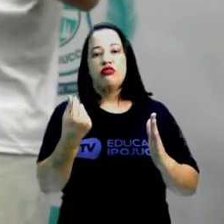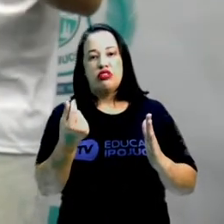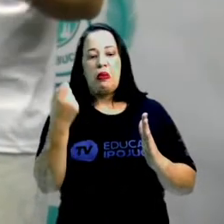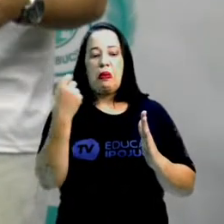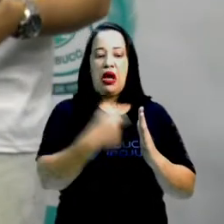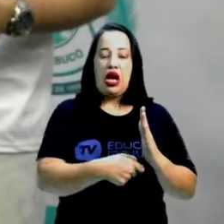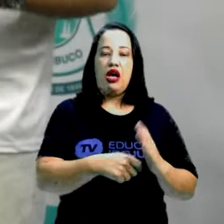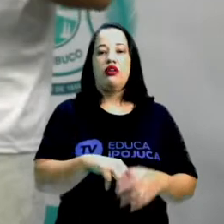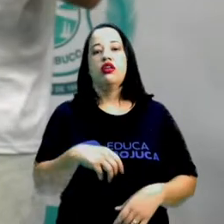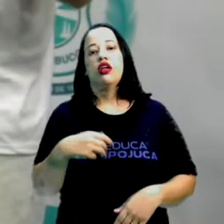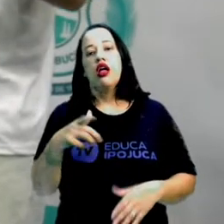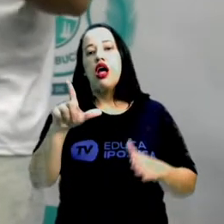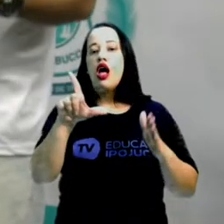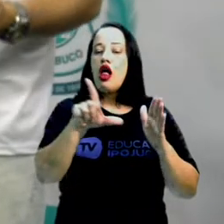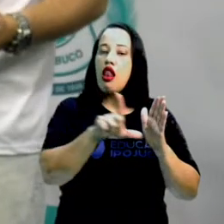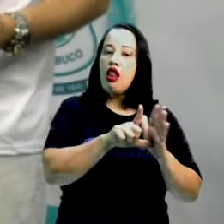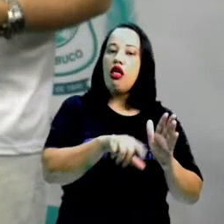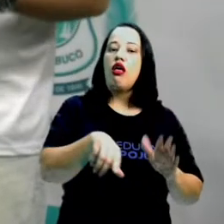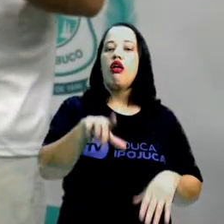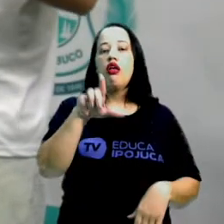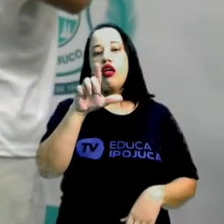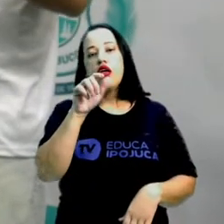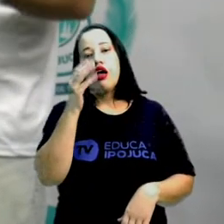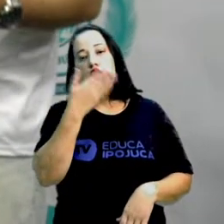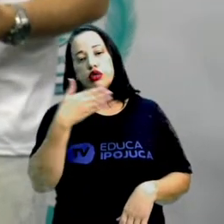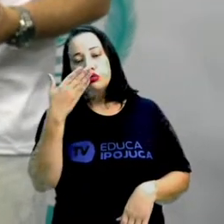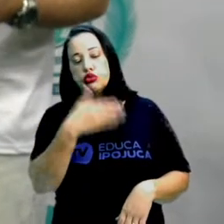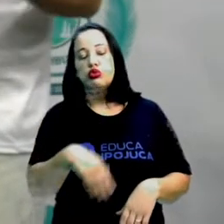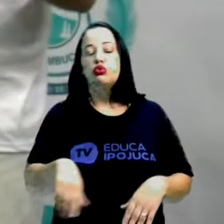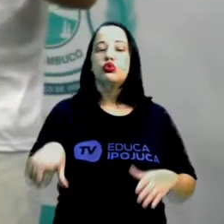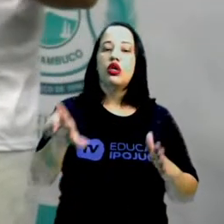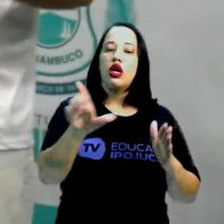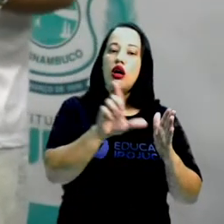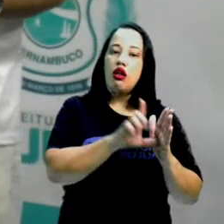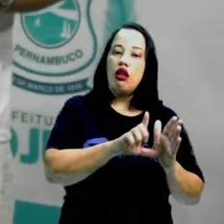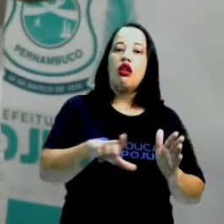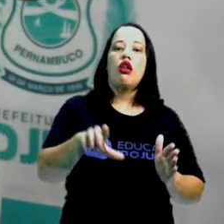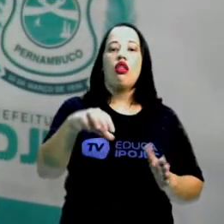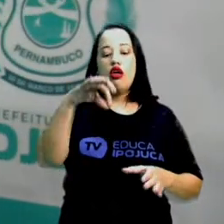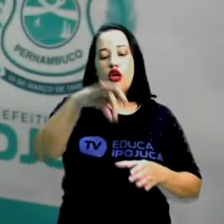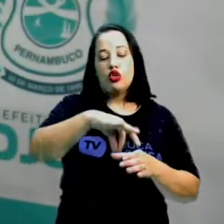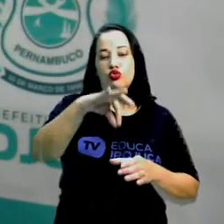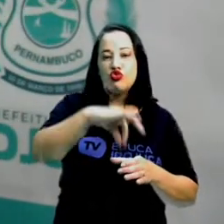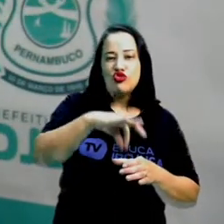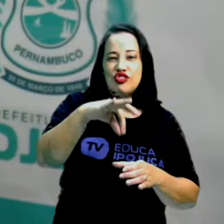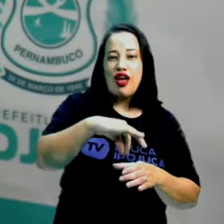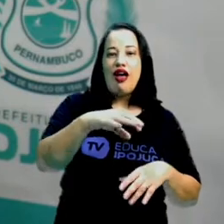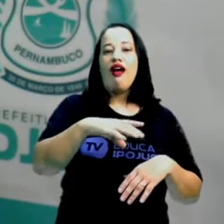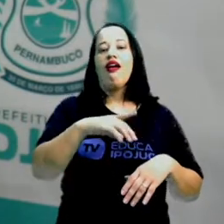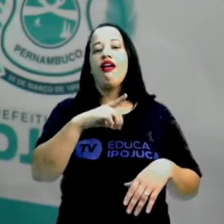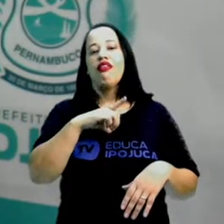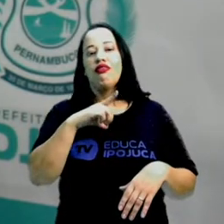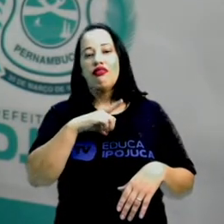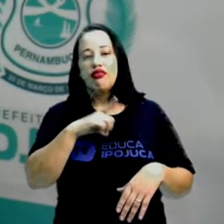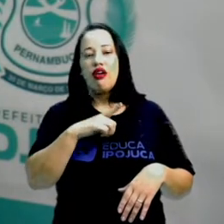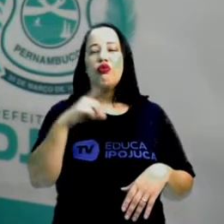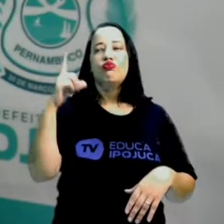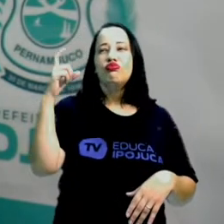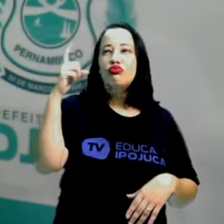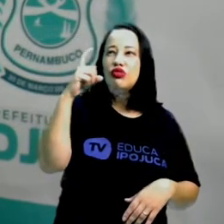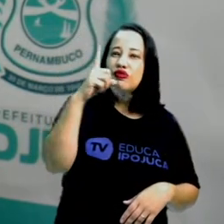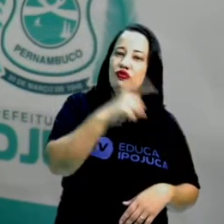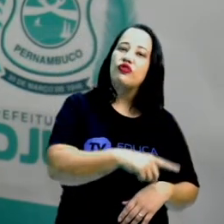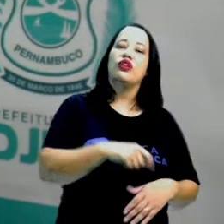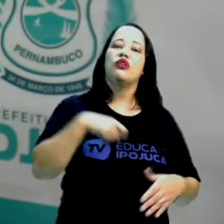lei do açúcar, a lei do selo, a lei do chá. Tudo isso vai tornar a situação muito difícil para a população